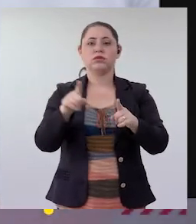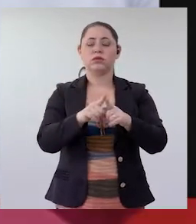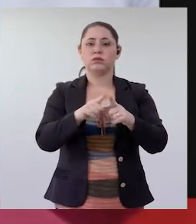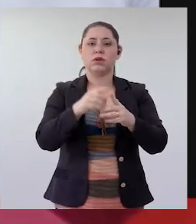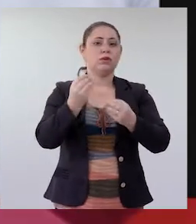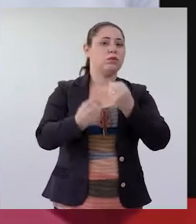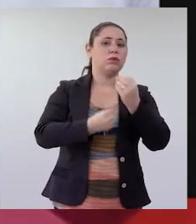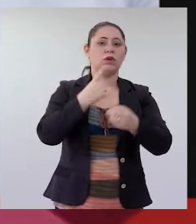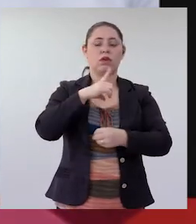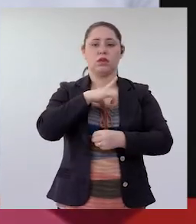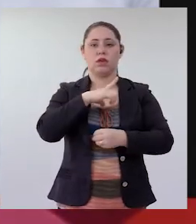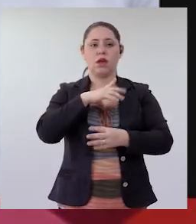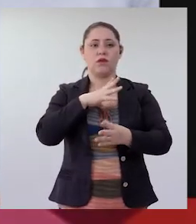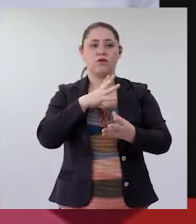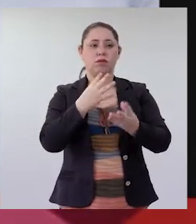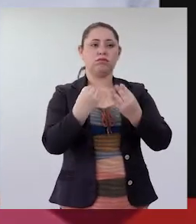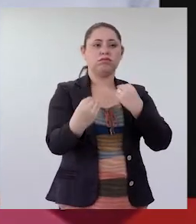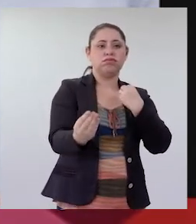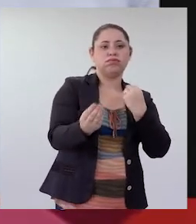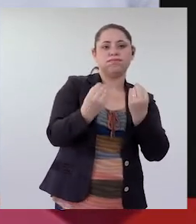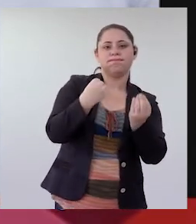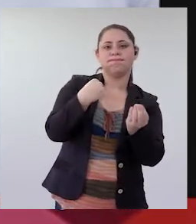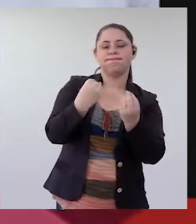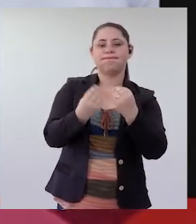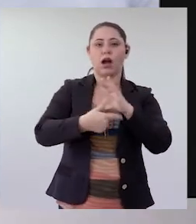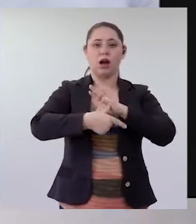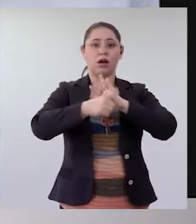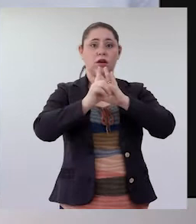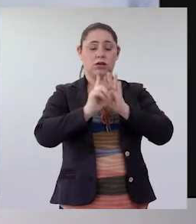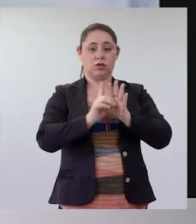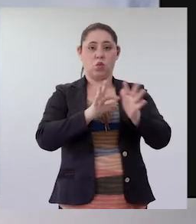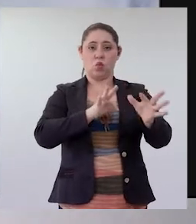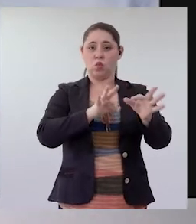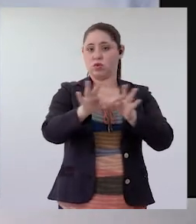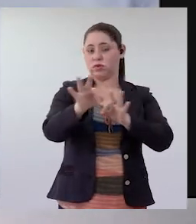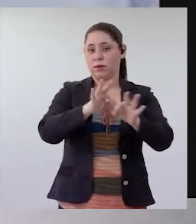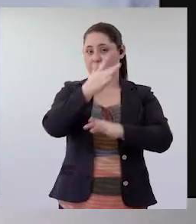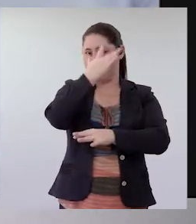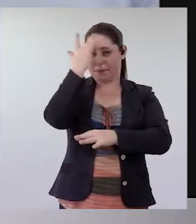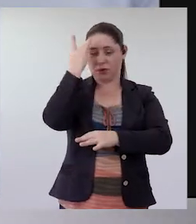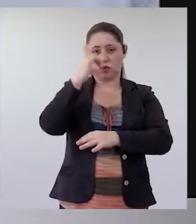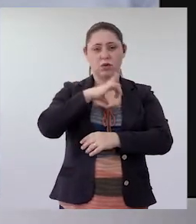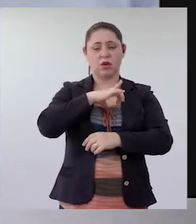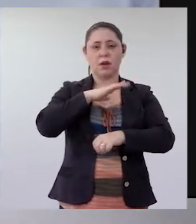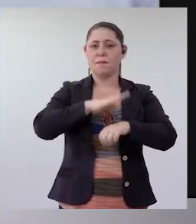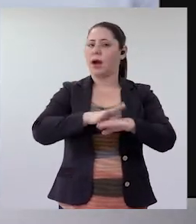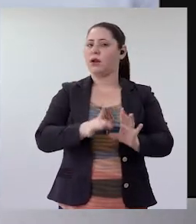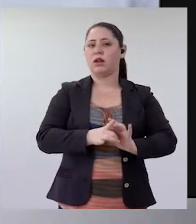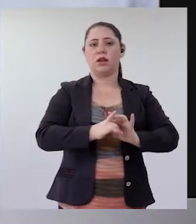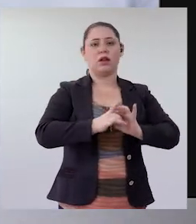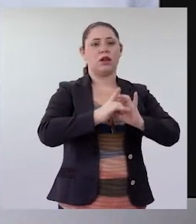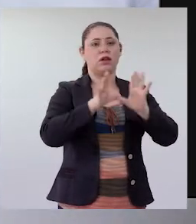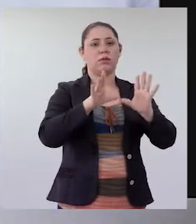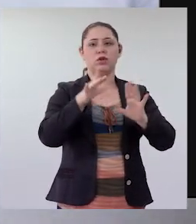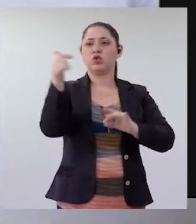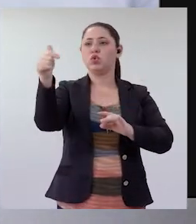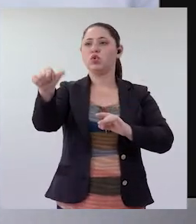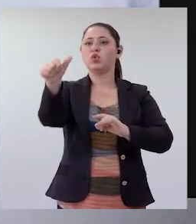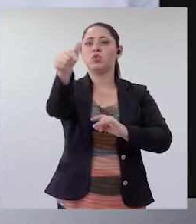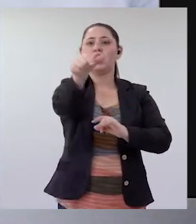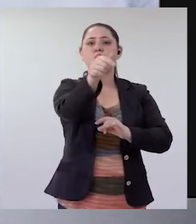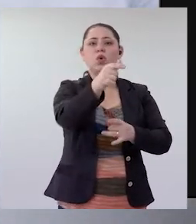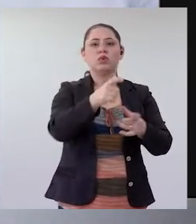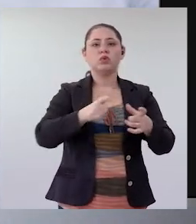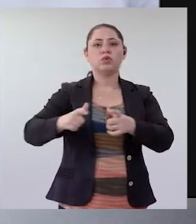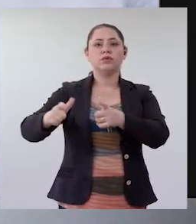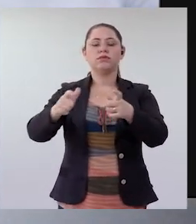também, porque nós tivemos uma flexibilização adiantada e as pessoas elas têm mais liberdade do que em outros